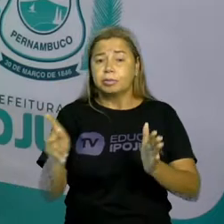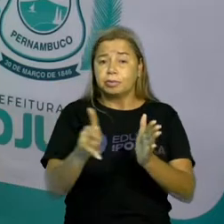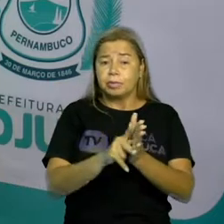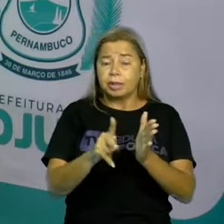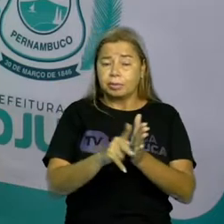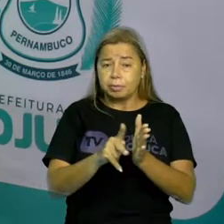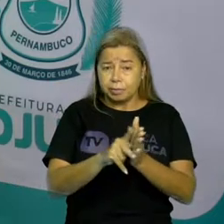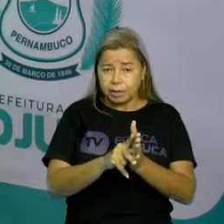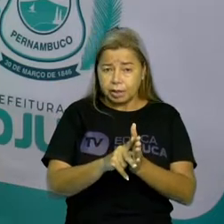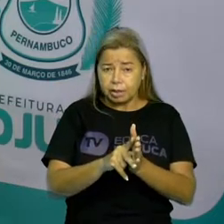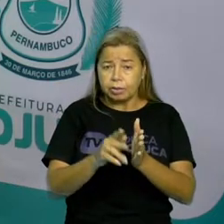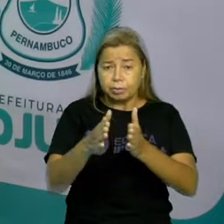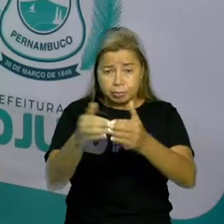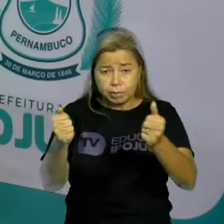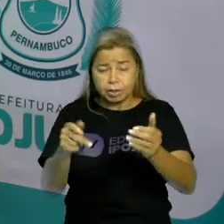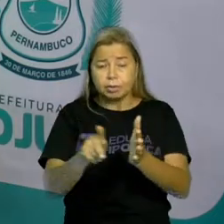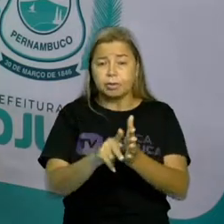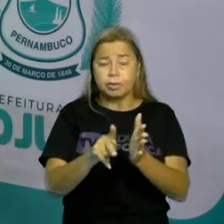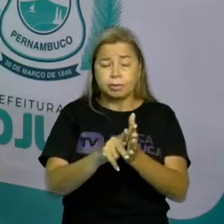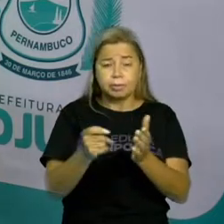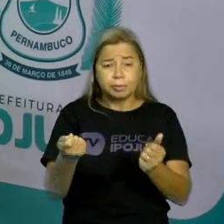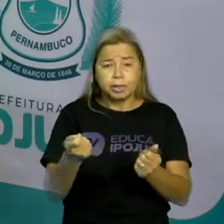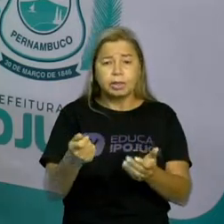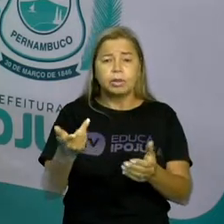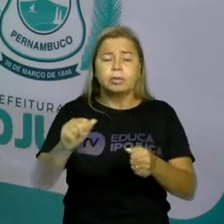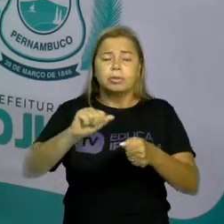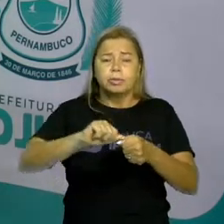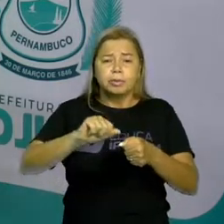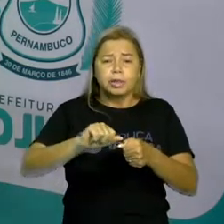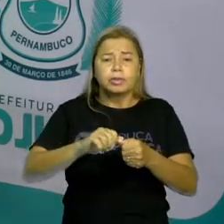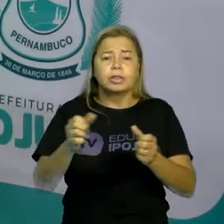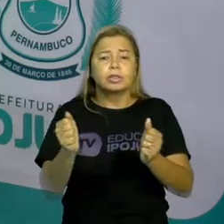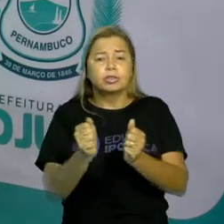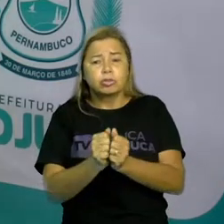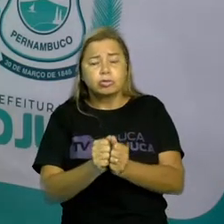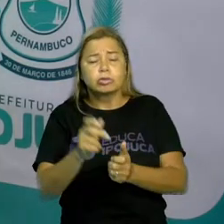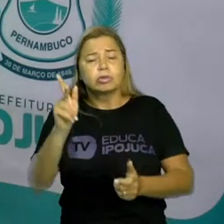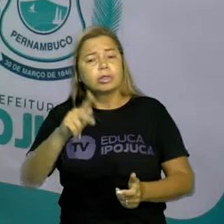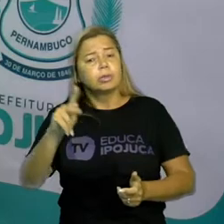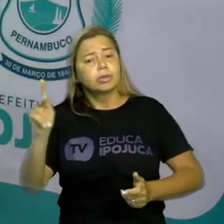é 2.853 e que a segunda parcela é